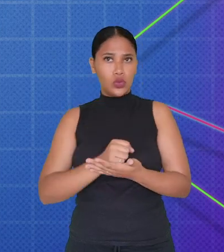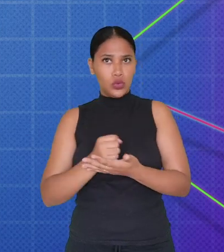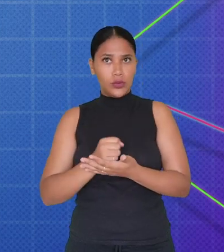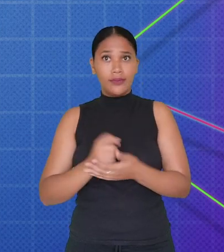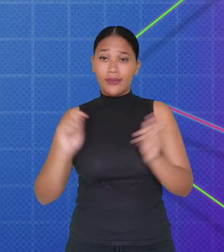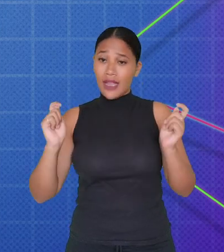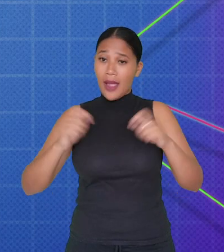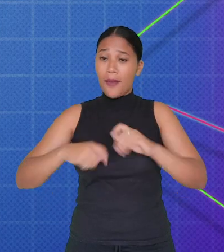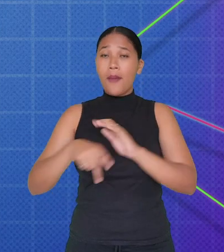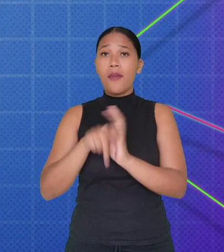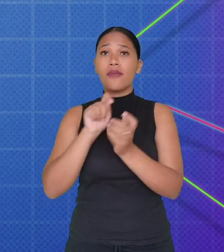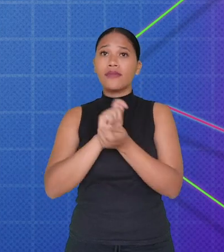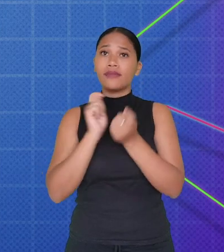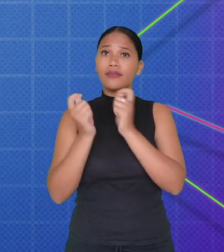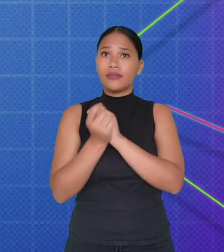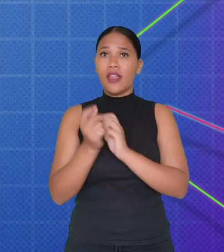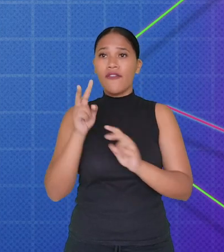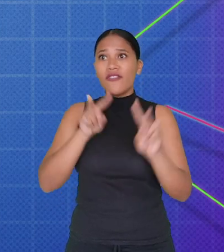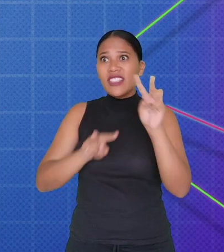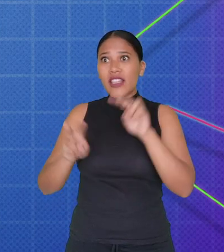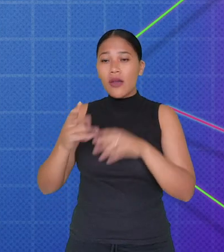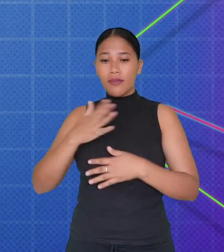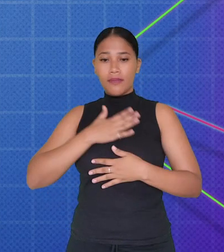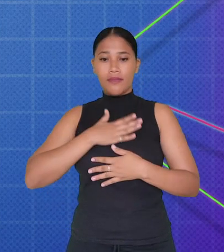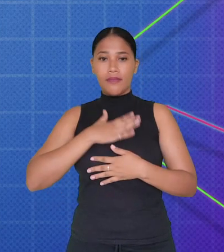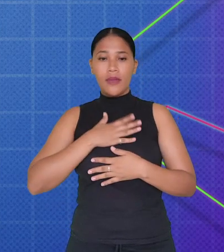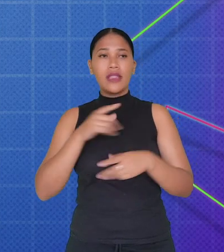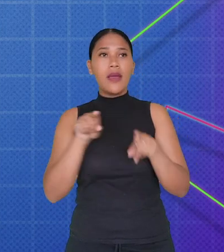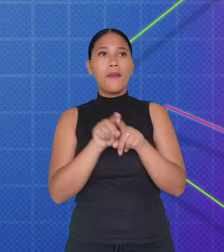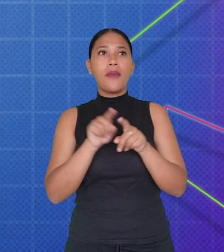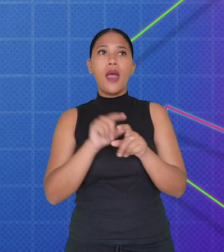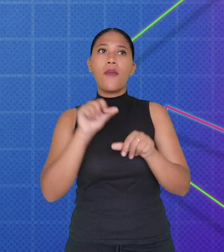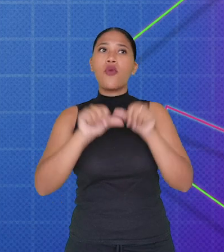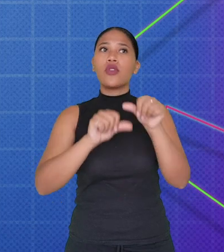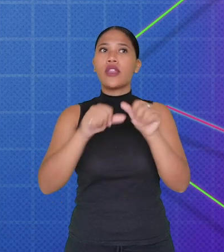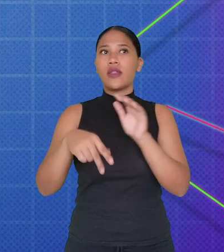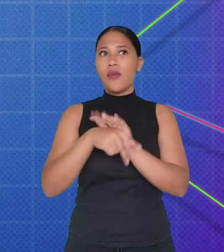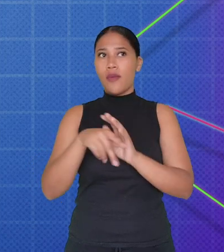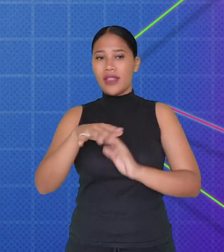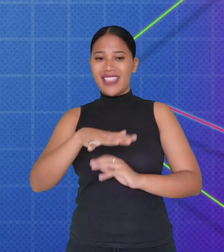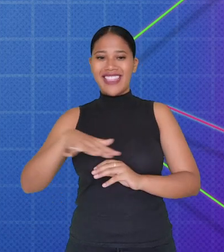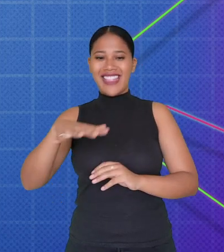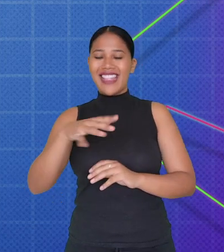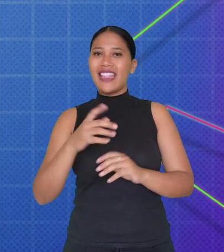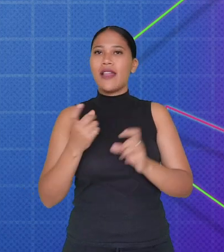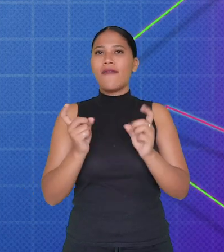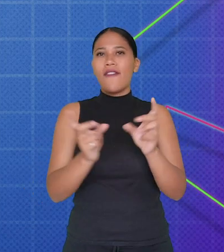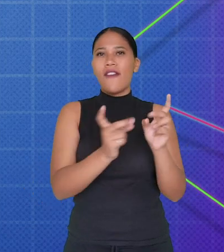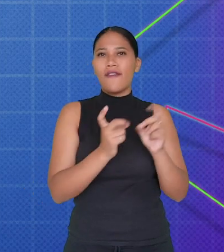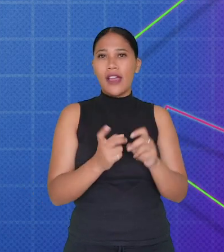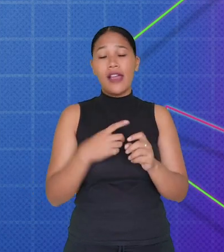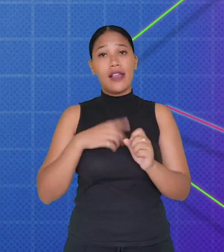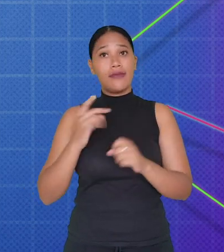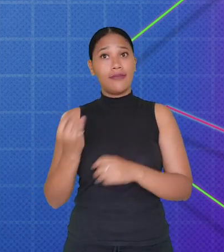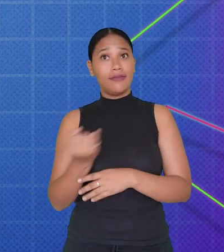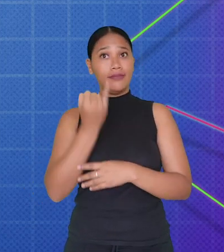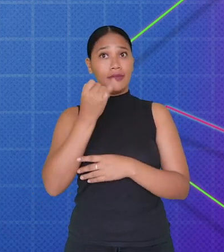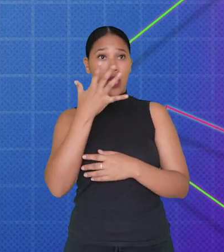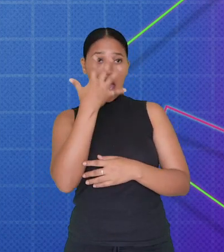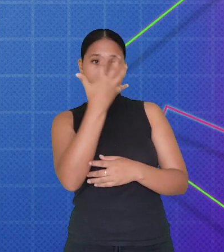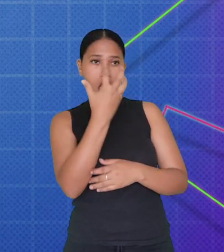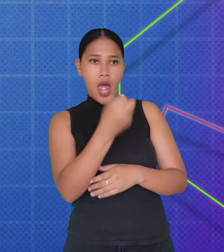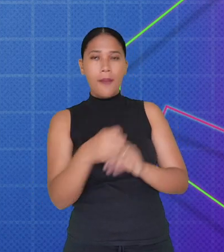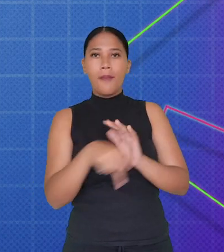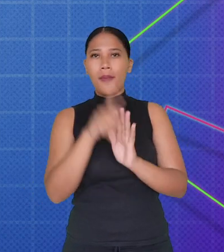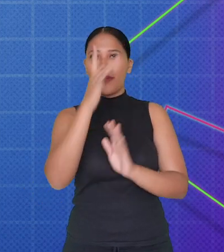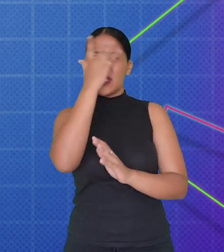jogadores ele deve ser capaz de adaptar sua visão e abordagem de acordo com as mudanças do mercado e do público garantindo que o jogo seja relevante